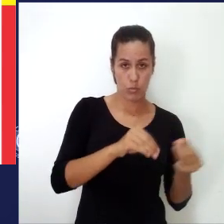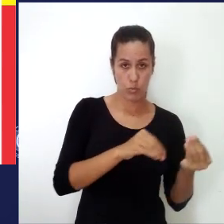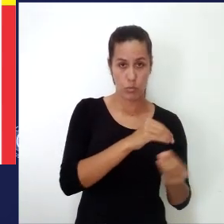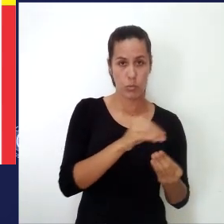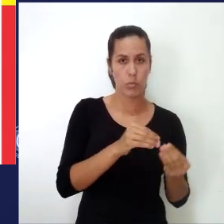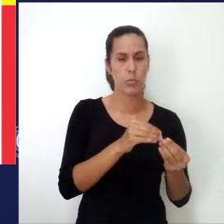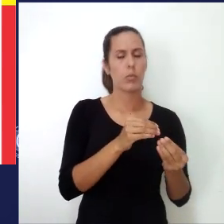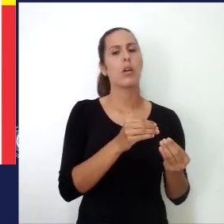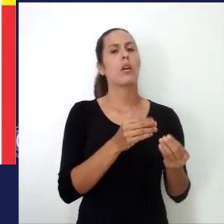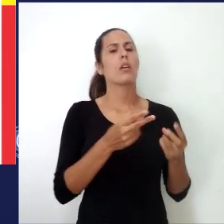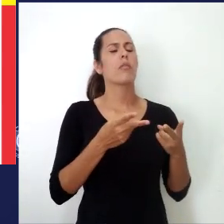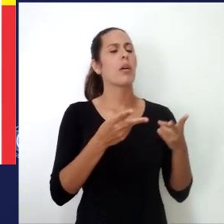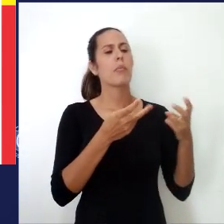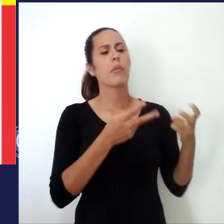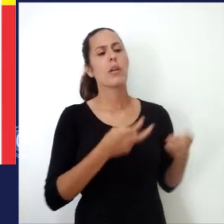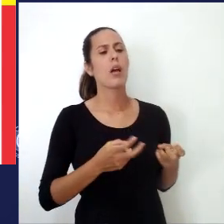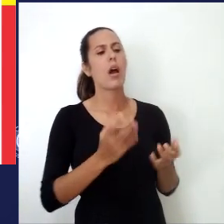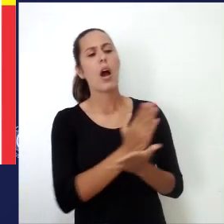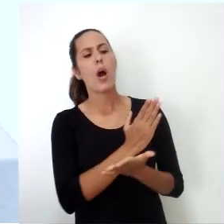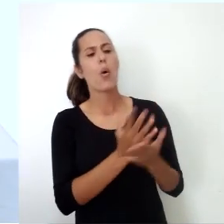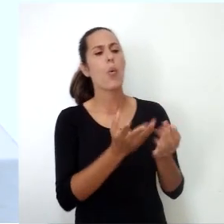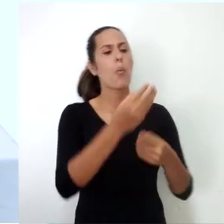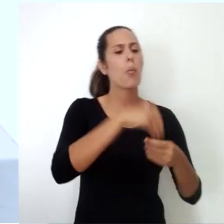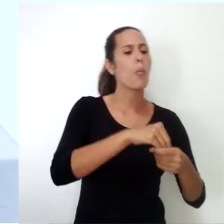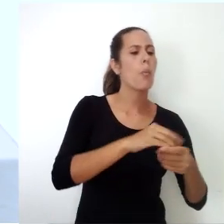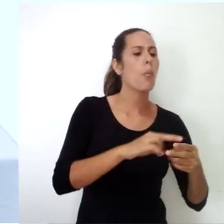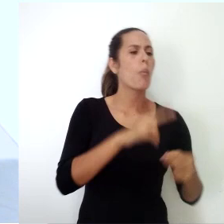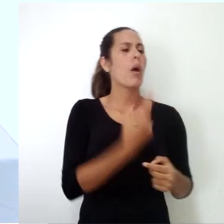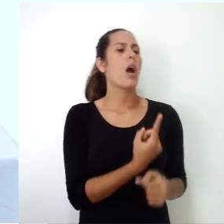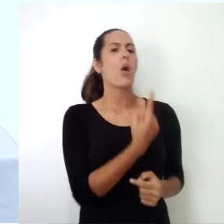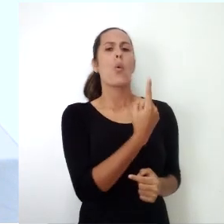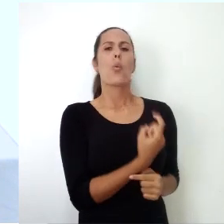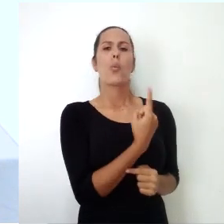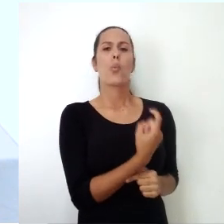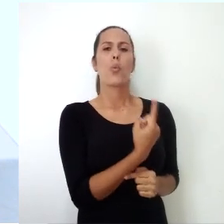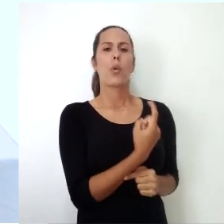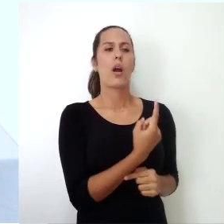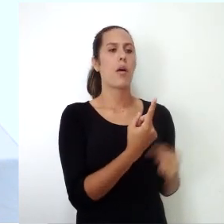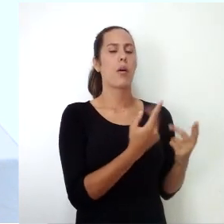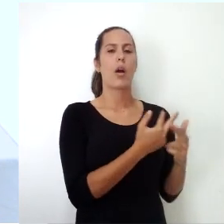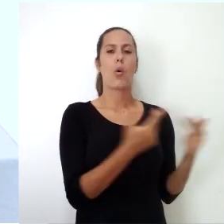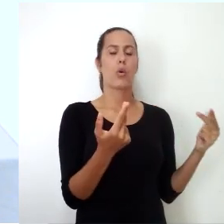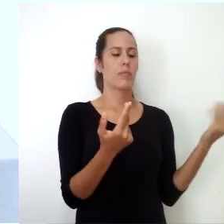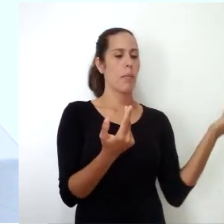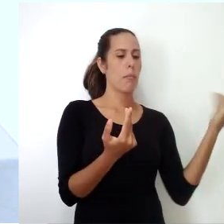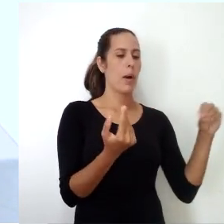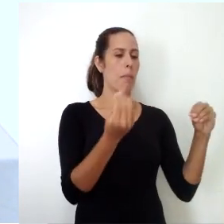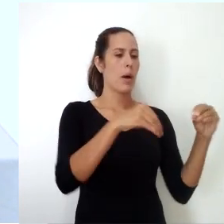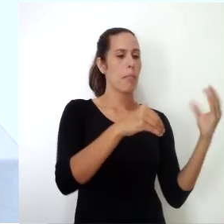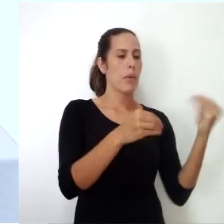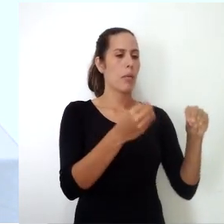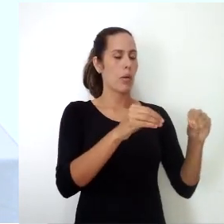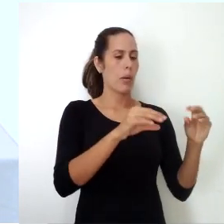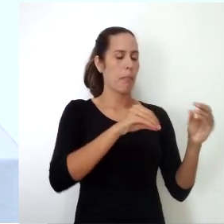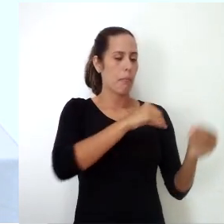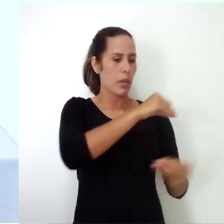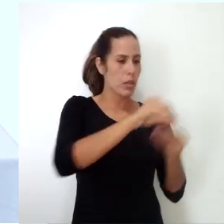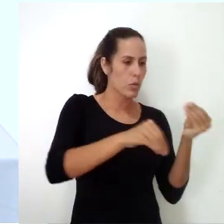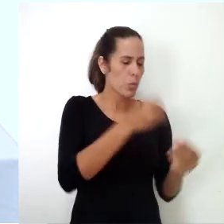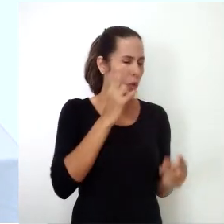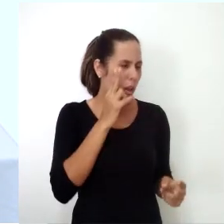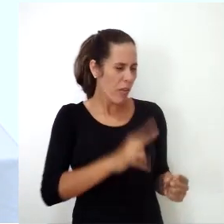alguns de seus componentes. Ou seja, a gente nota apenas uma única fase dentro daquela mistura quando é uma